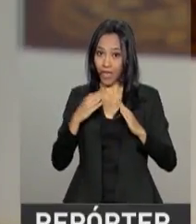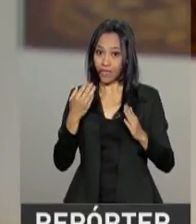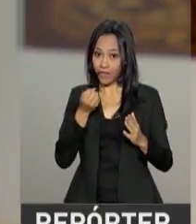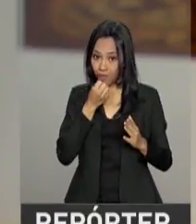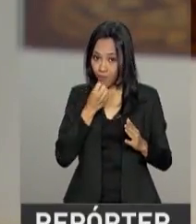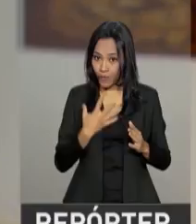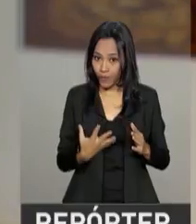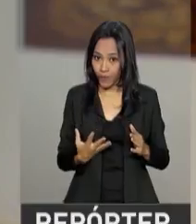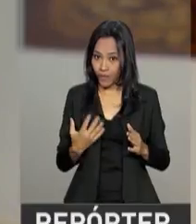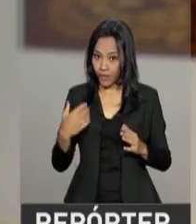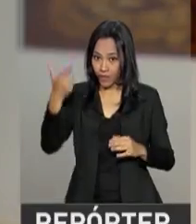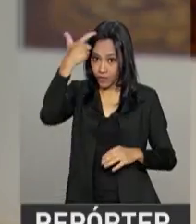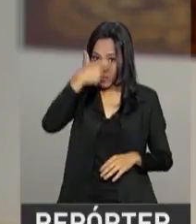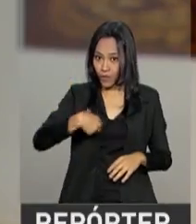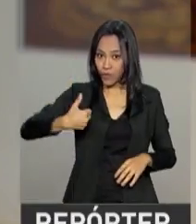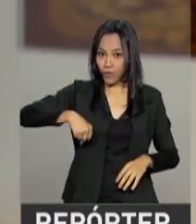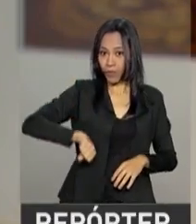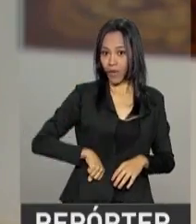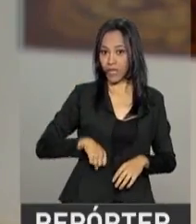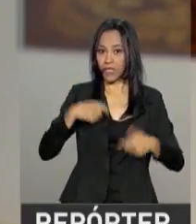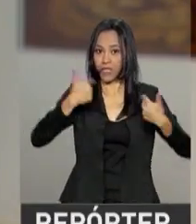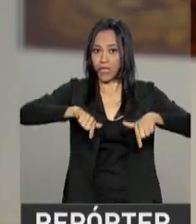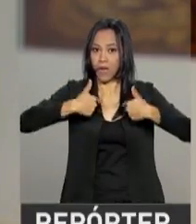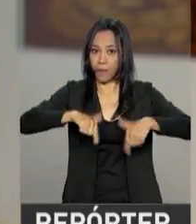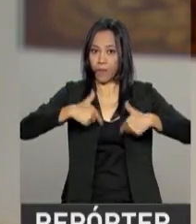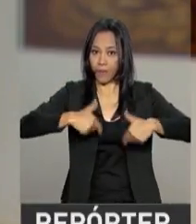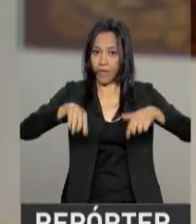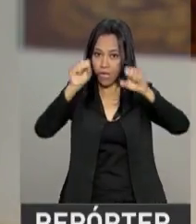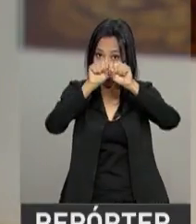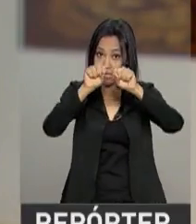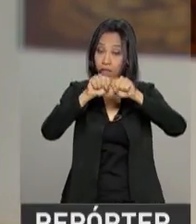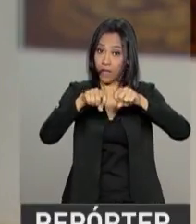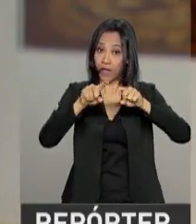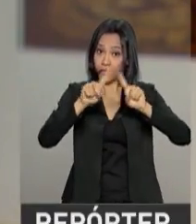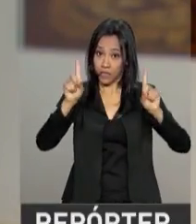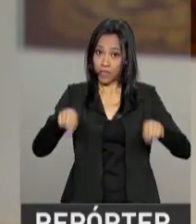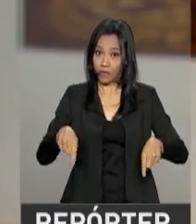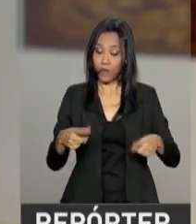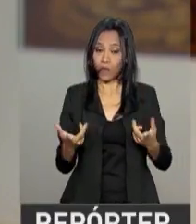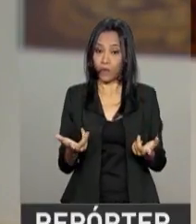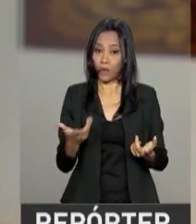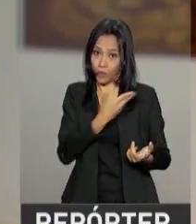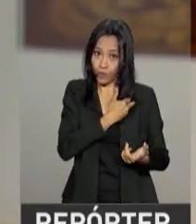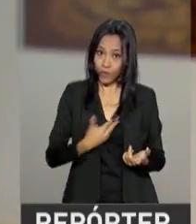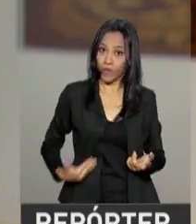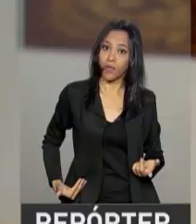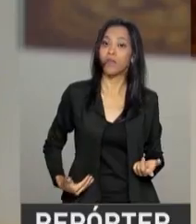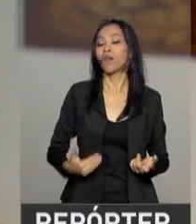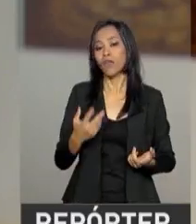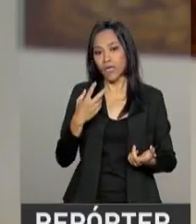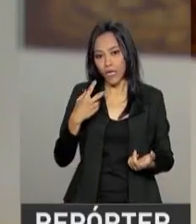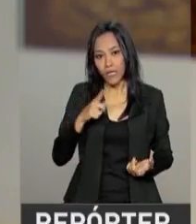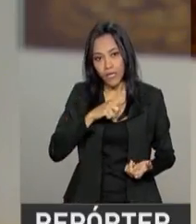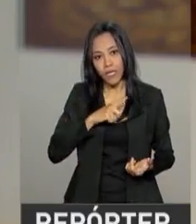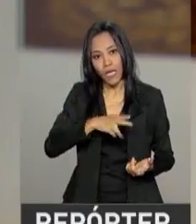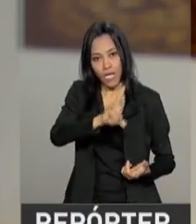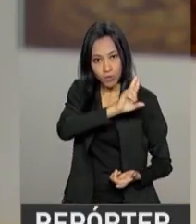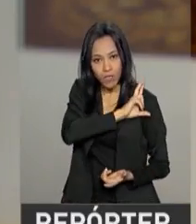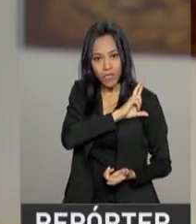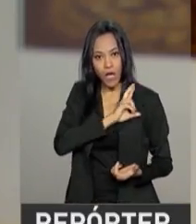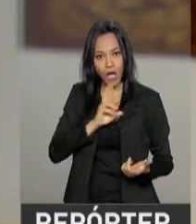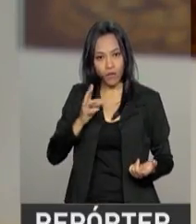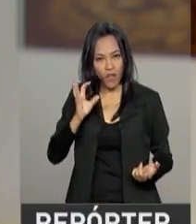Não esquecer que o diplomata é um servidor público. E ele fará a carreira na medida em que ele for responsável,